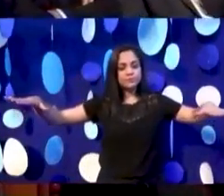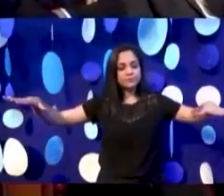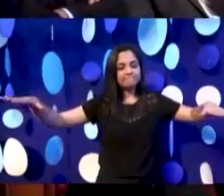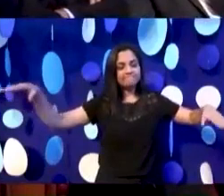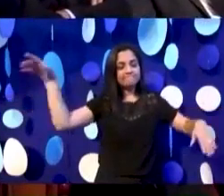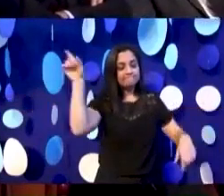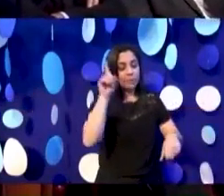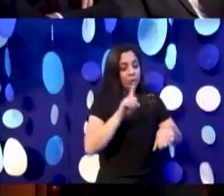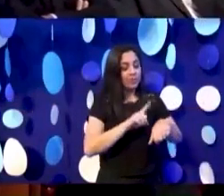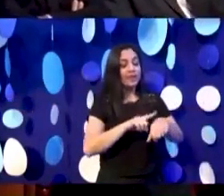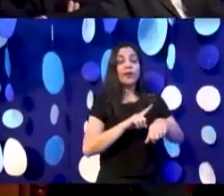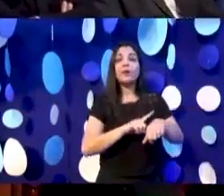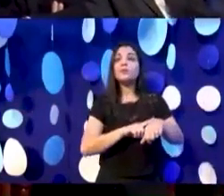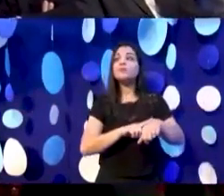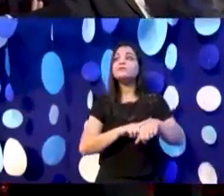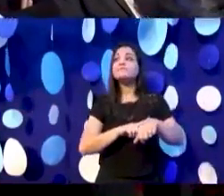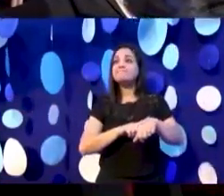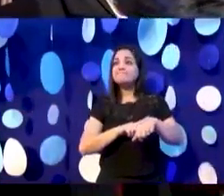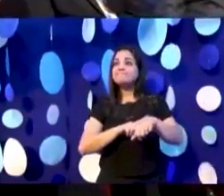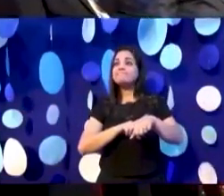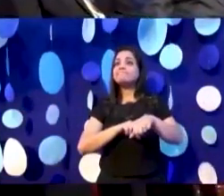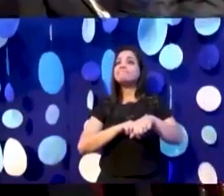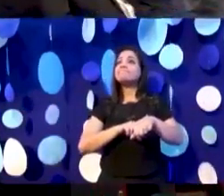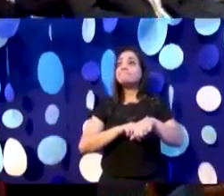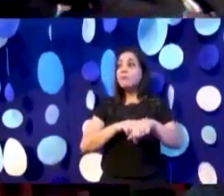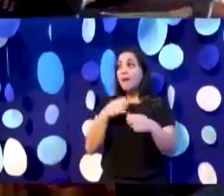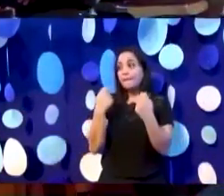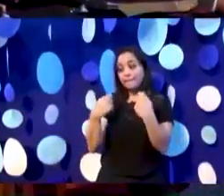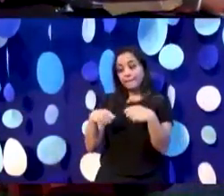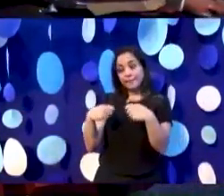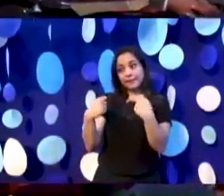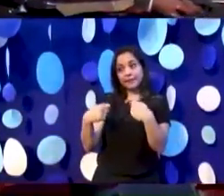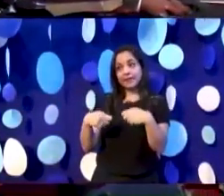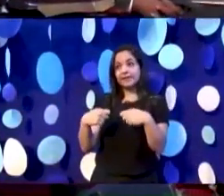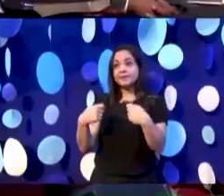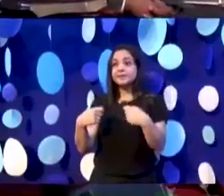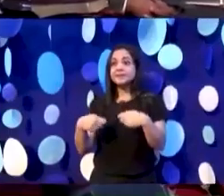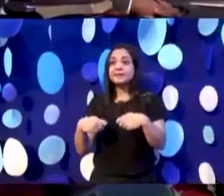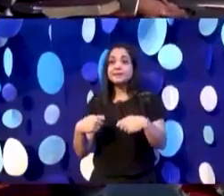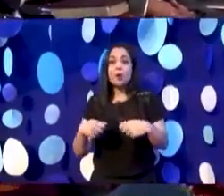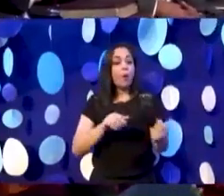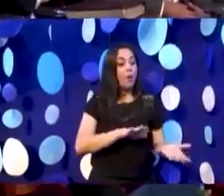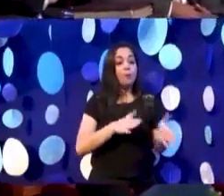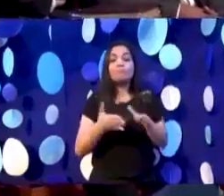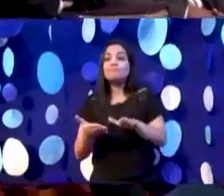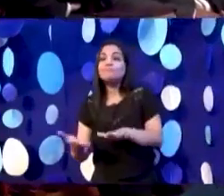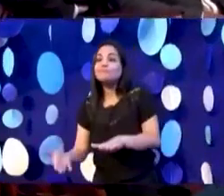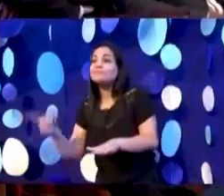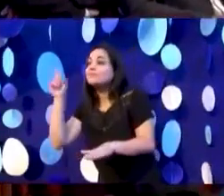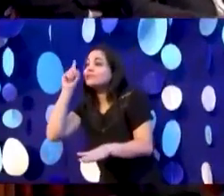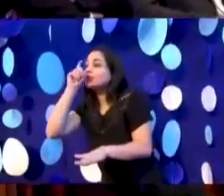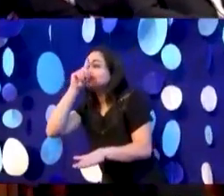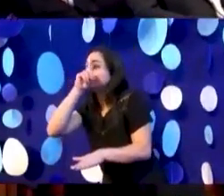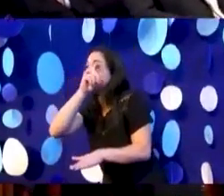chegar. Este tempo é necessário pra te amadurecer. Tá